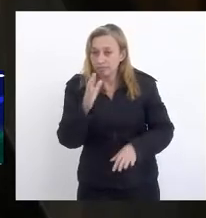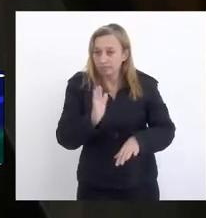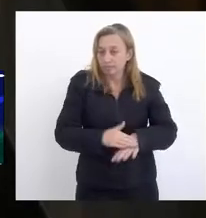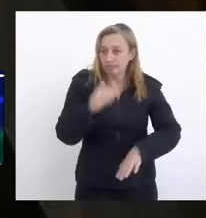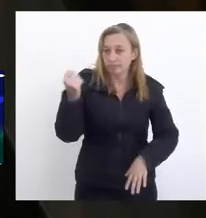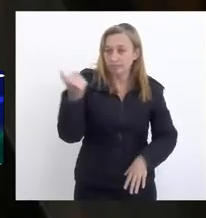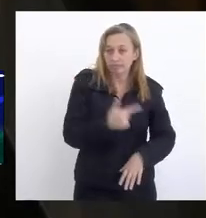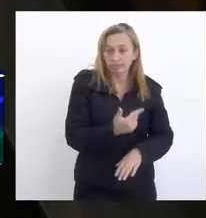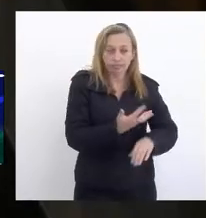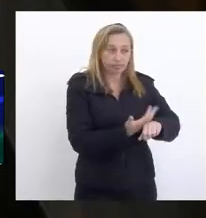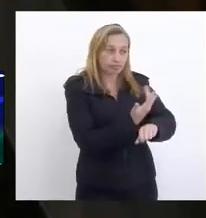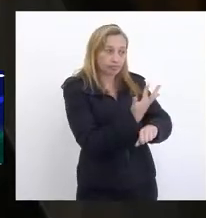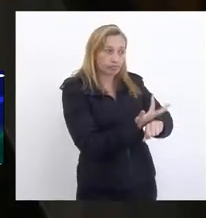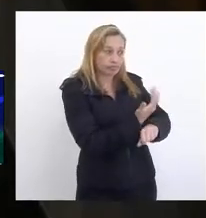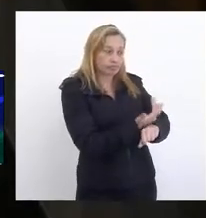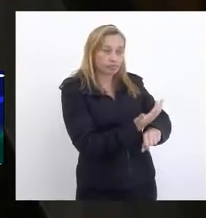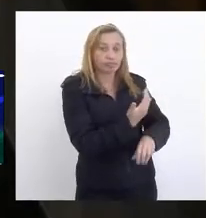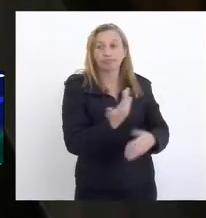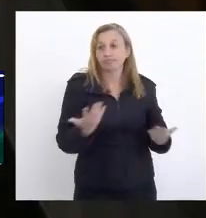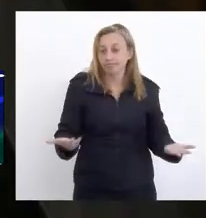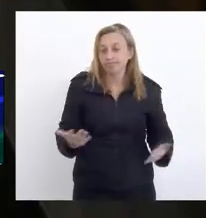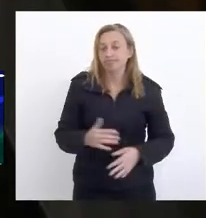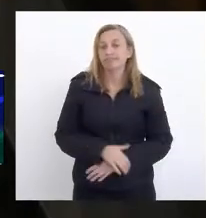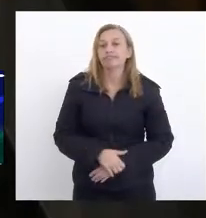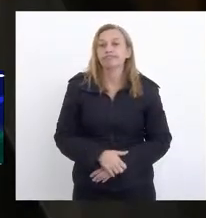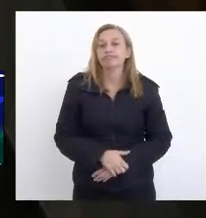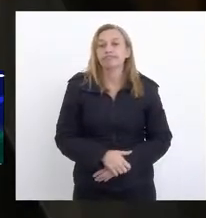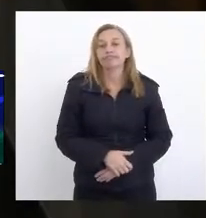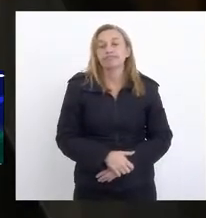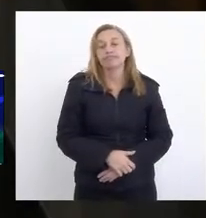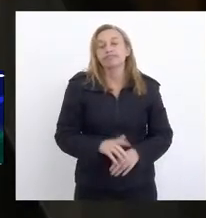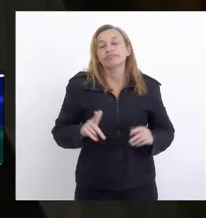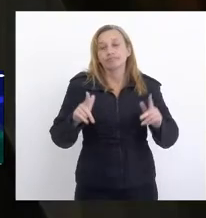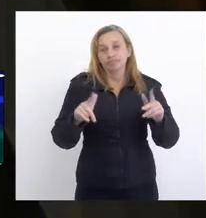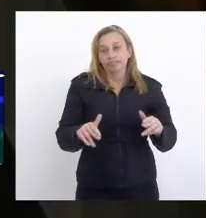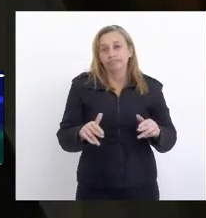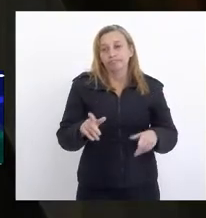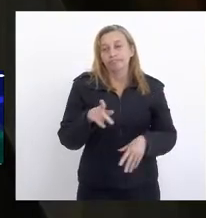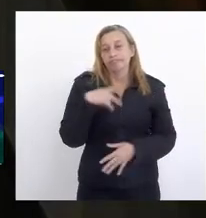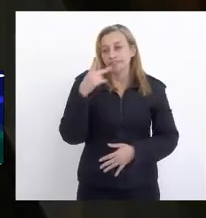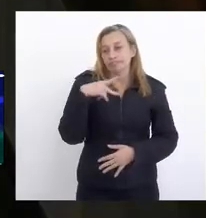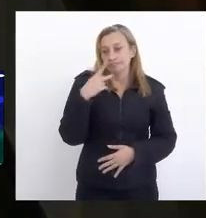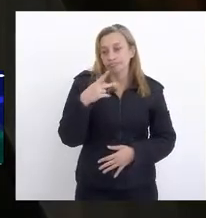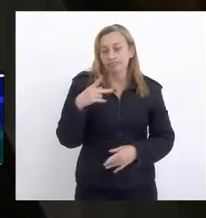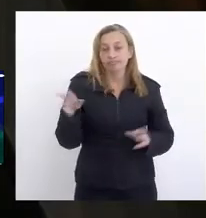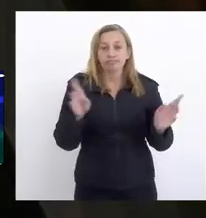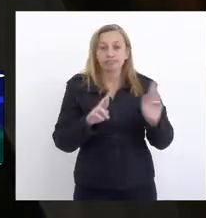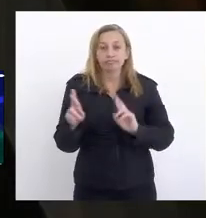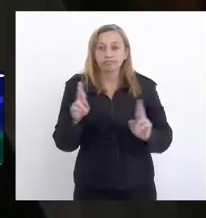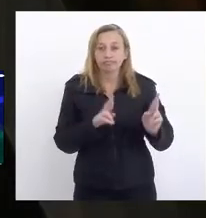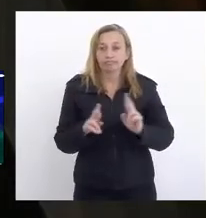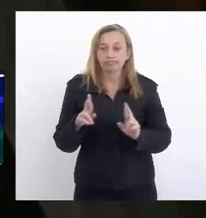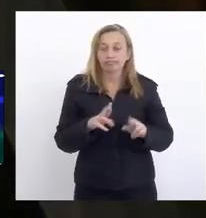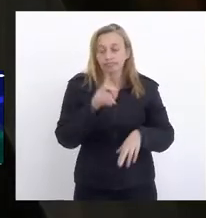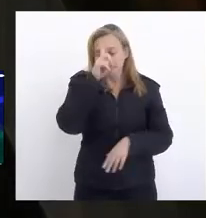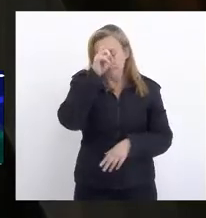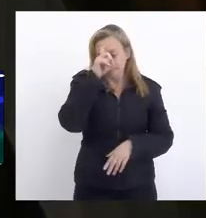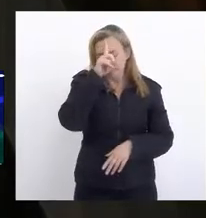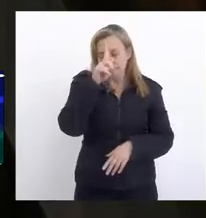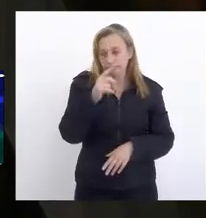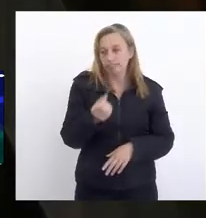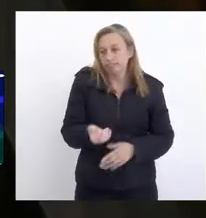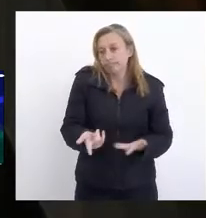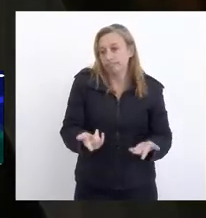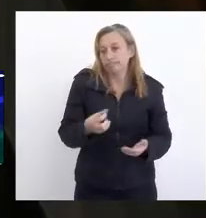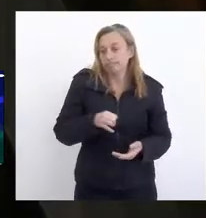orçamento da UERJ. Quer dizer, a mesma coisa se diz em relação ao hospital. Se é para uma